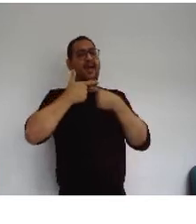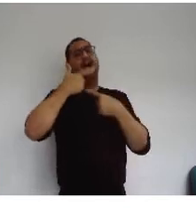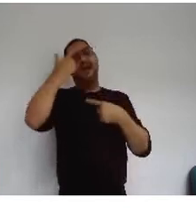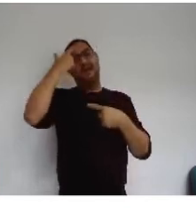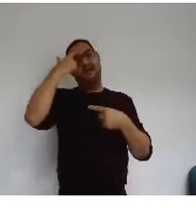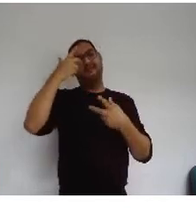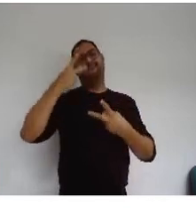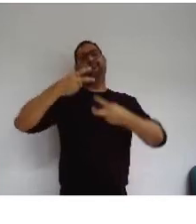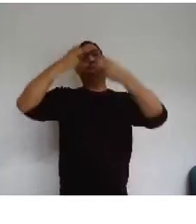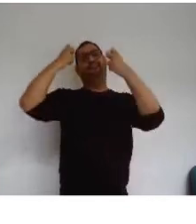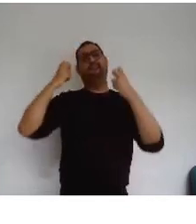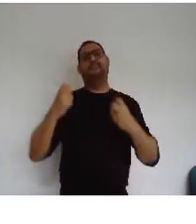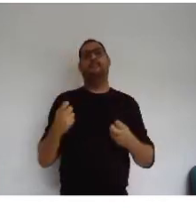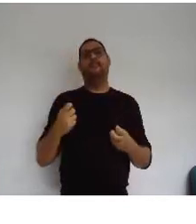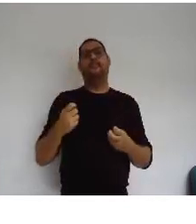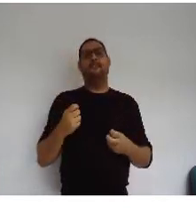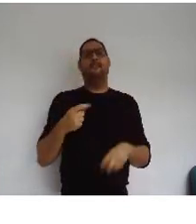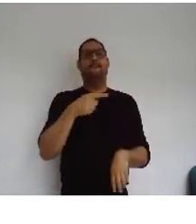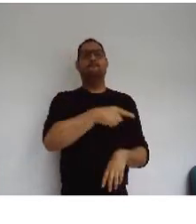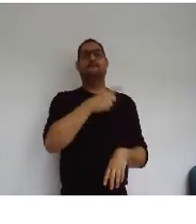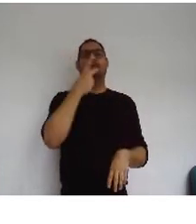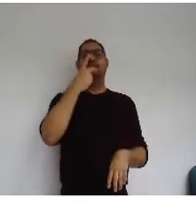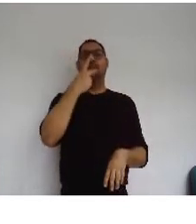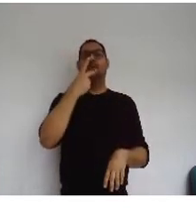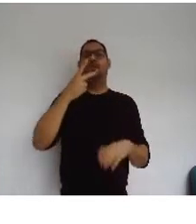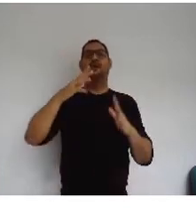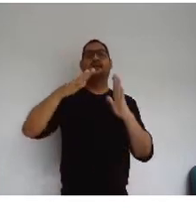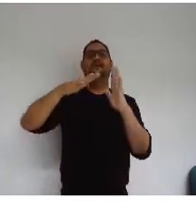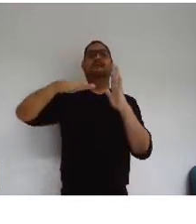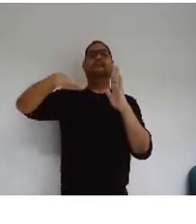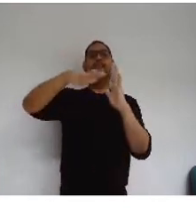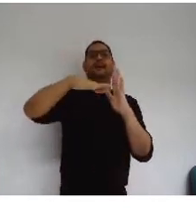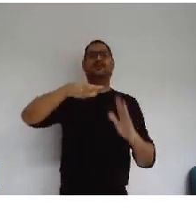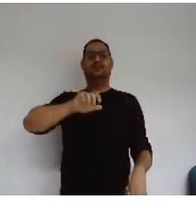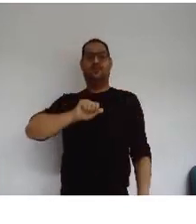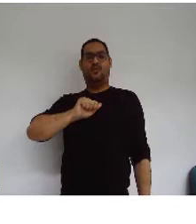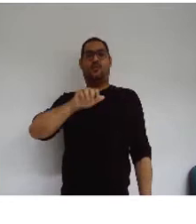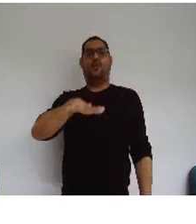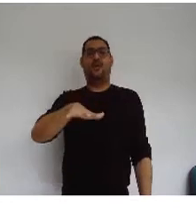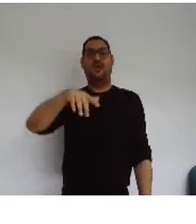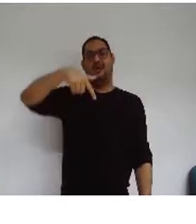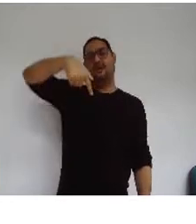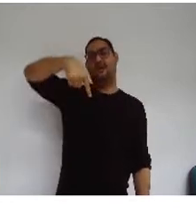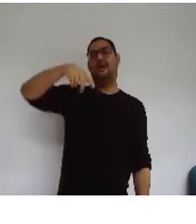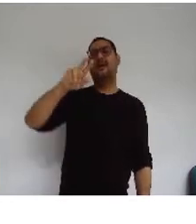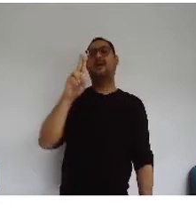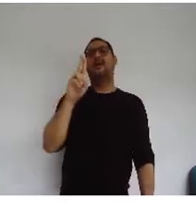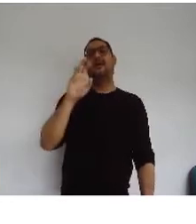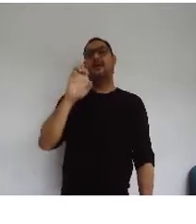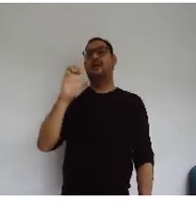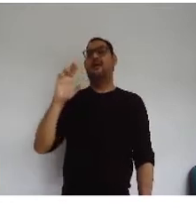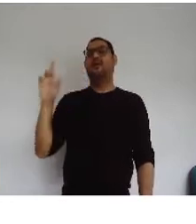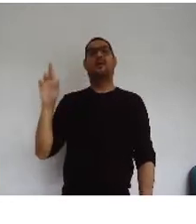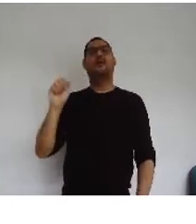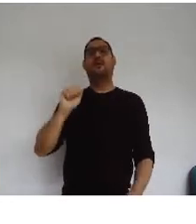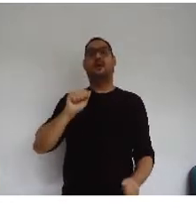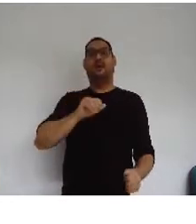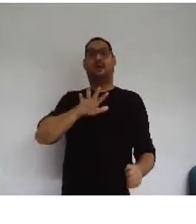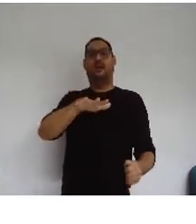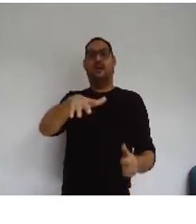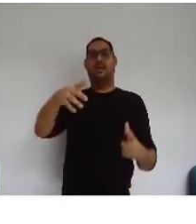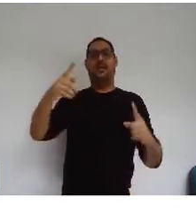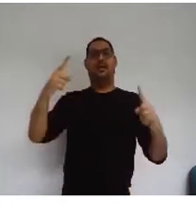última análise, o que o espaço queer permite, o encontro de um parceiro, ainda que seja um